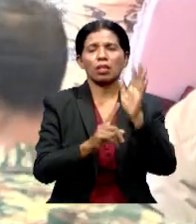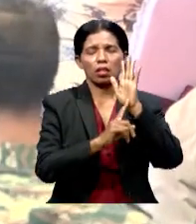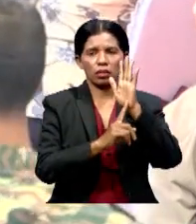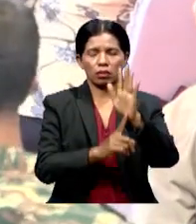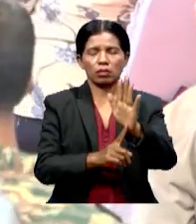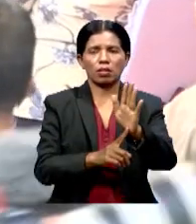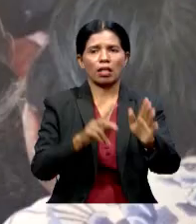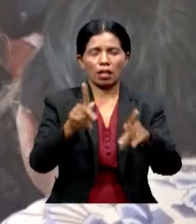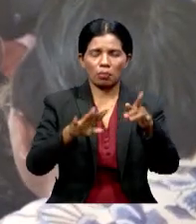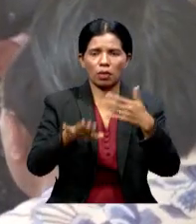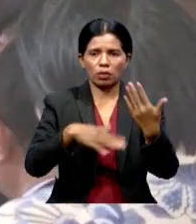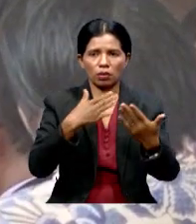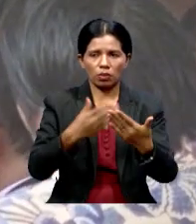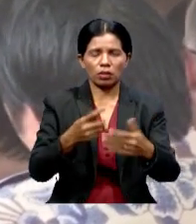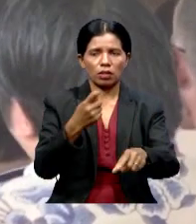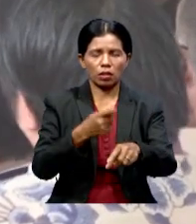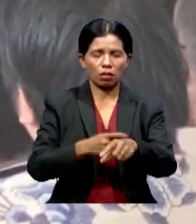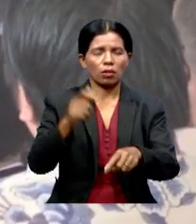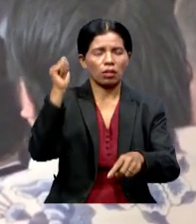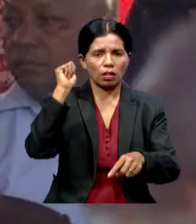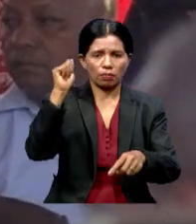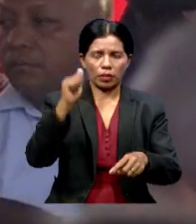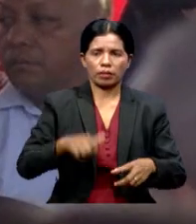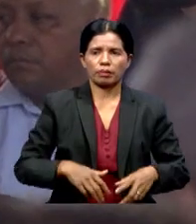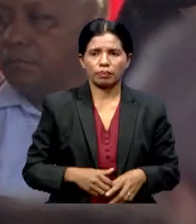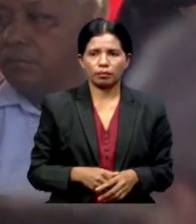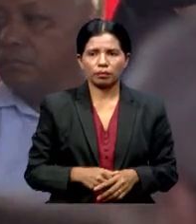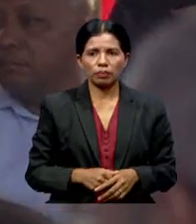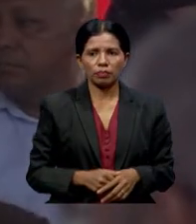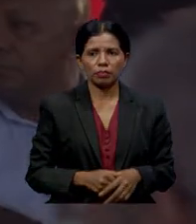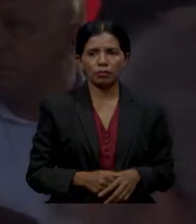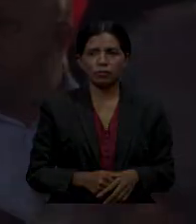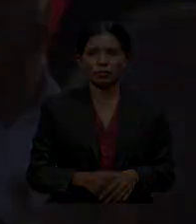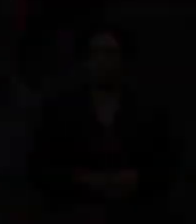militante durante a campanha eleitoral. Agostinho da Costa, Celina Lopes, GMN.